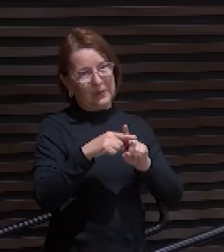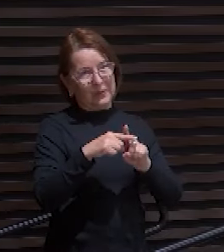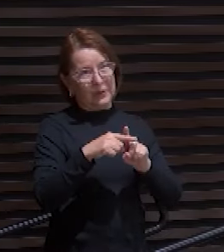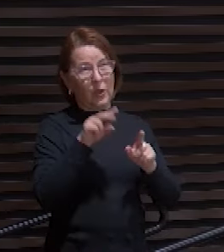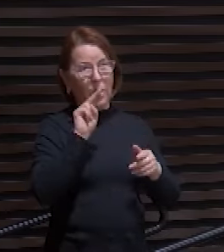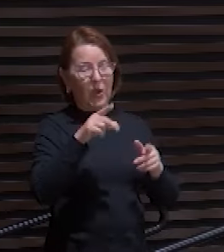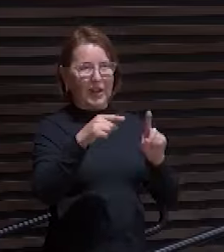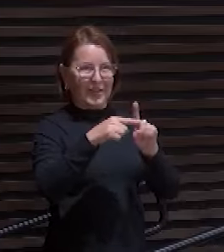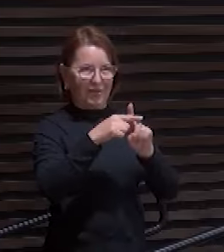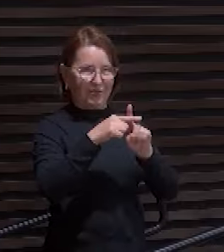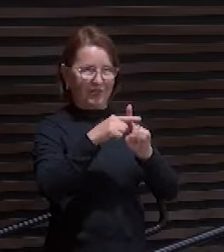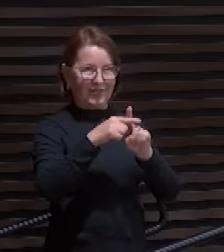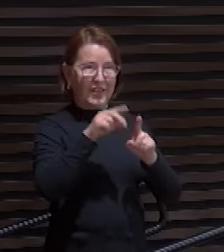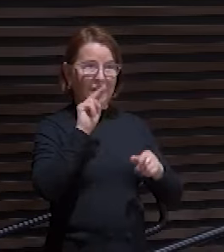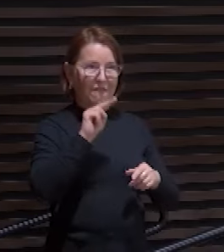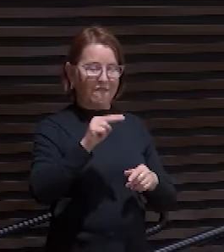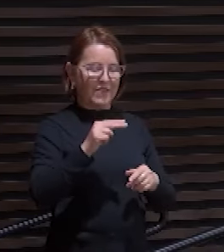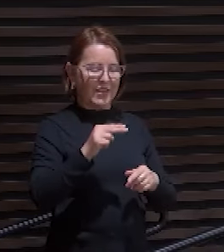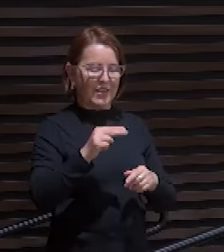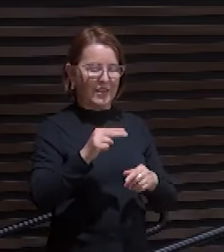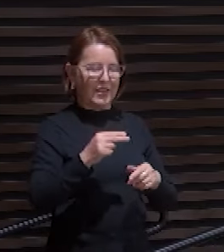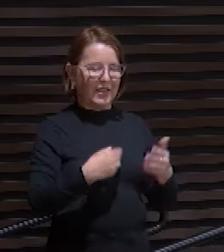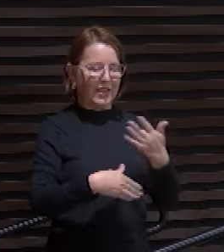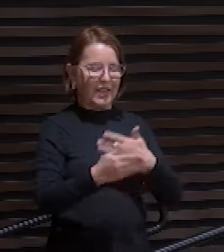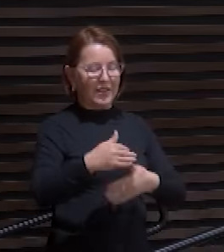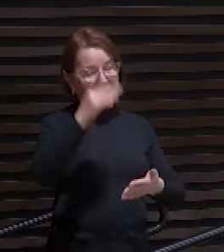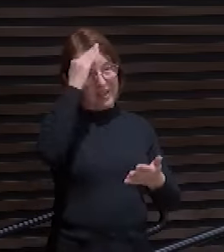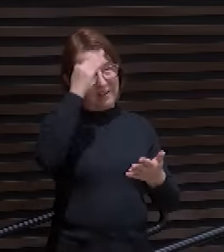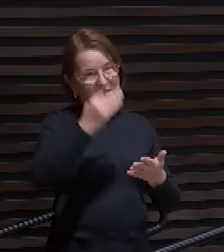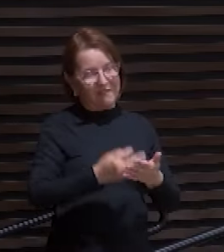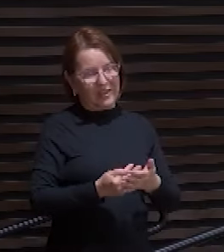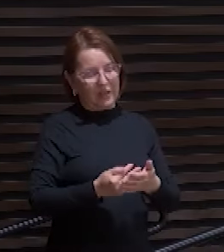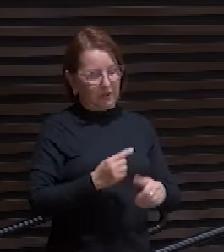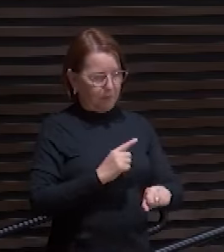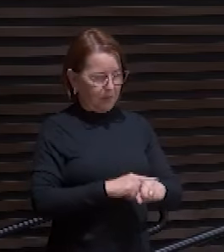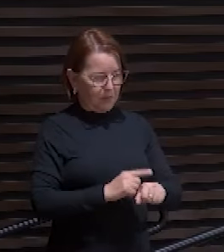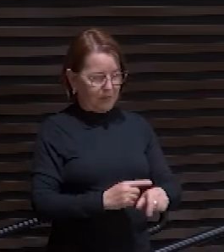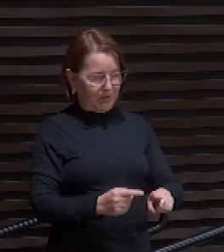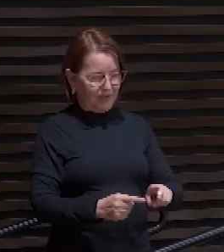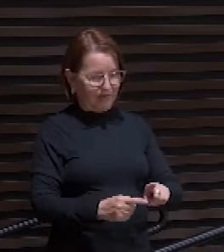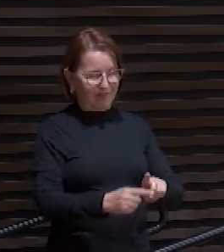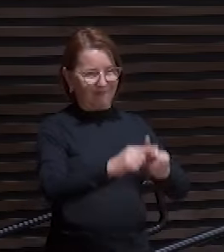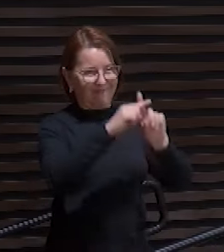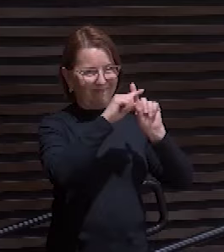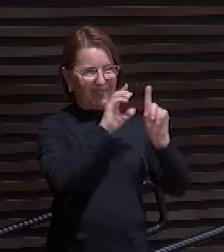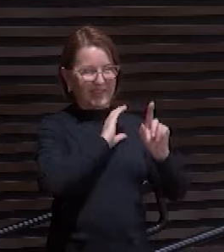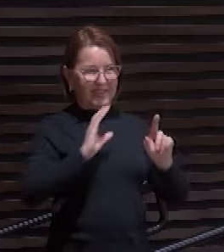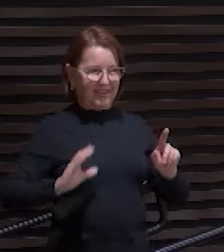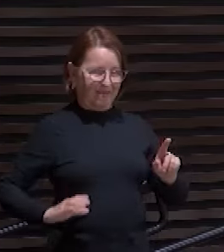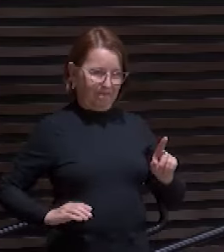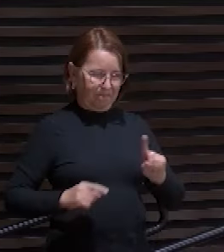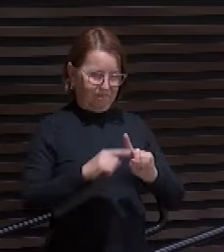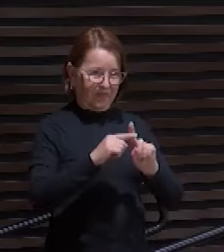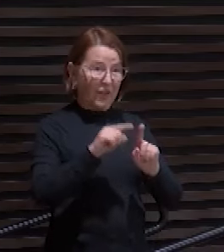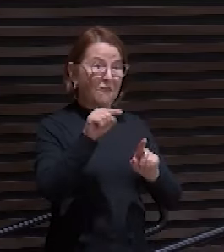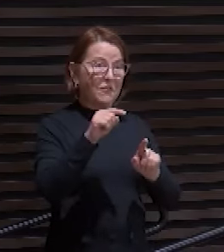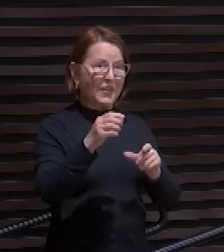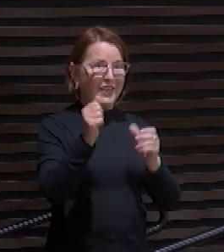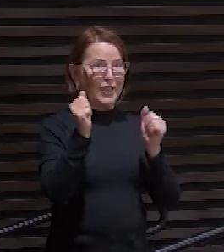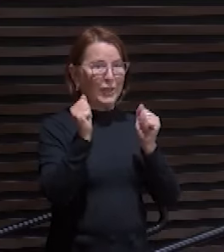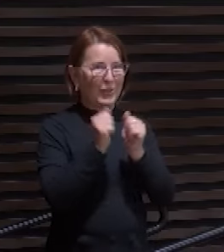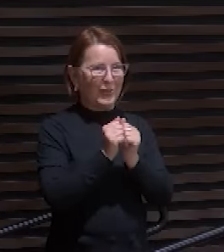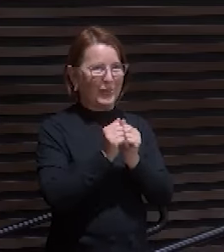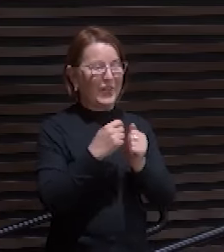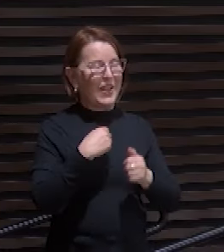e veja, pelos olhos da fé, que quando Cristo foi levantado lá naquela cruz, você foi levantado com Ele, porque eu